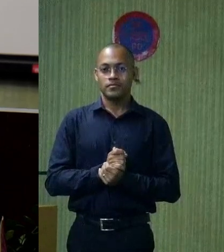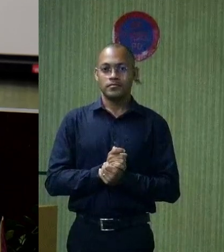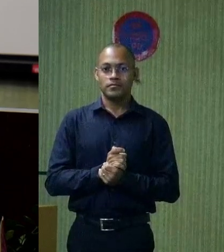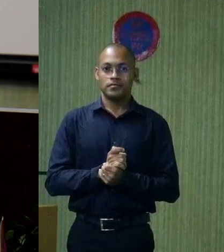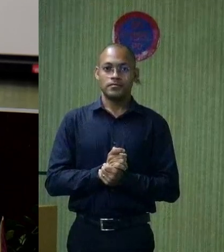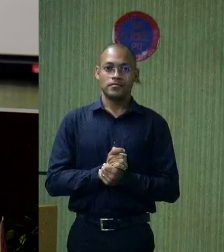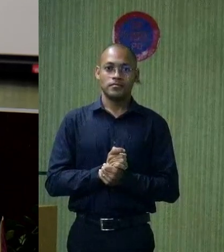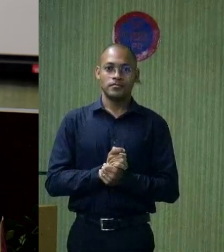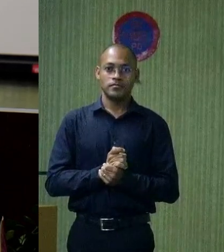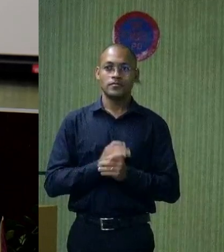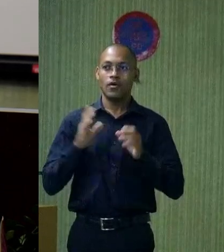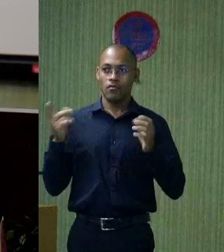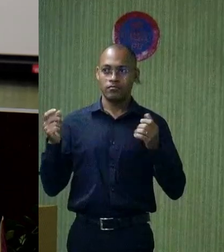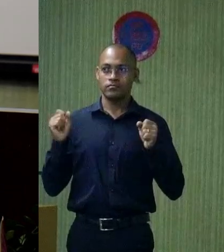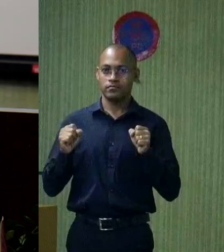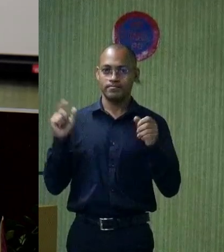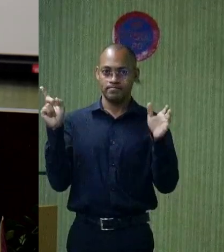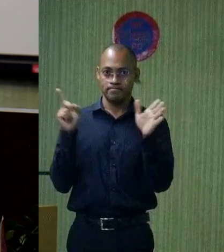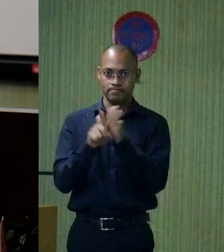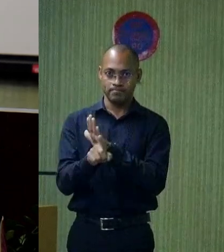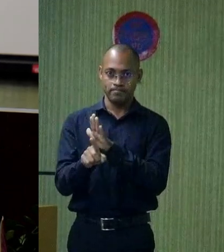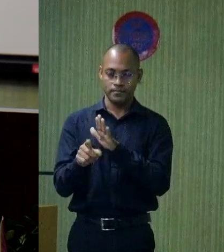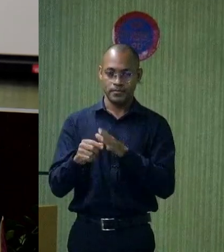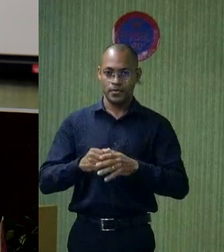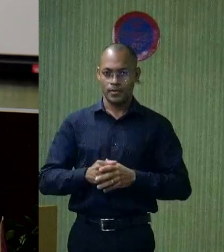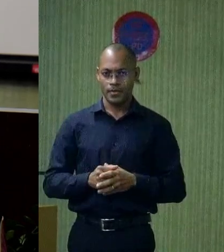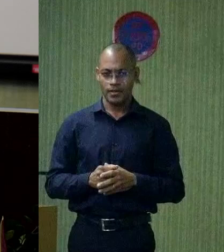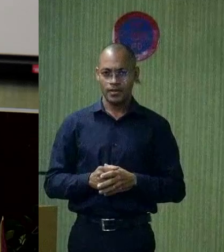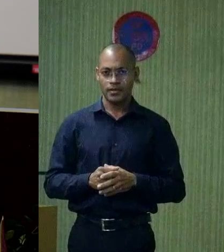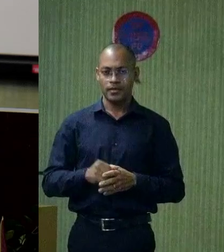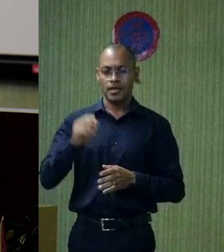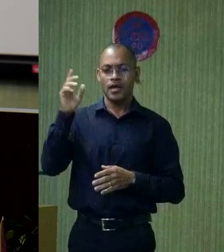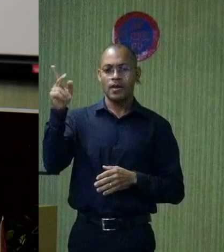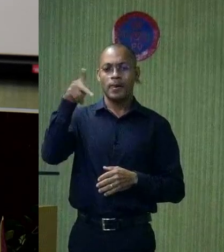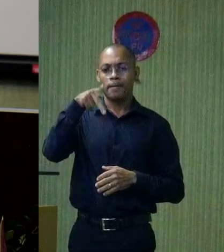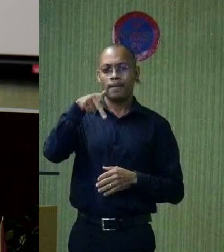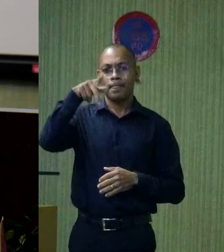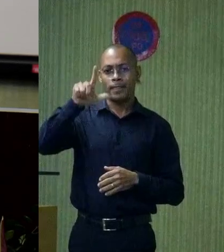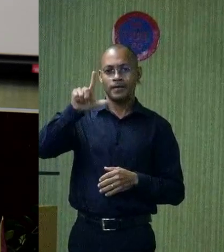vamos lá posso fazer a pergunta na PL